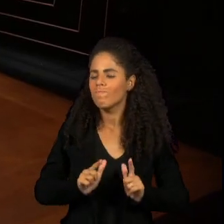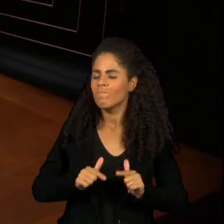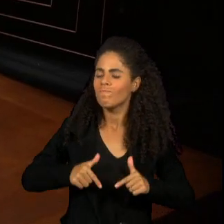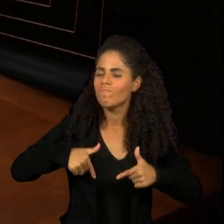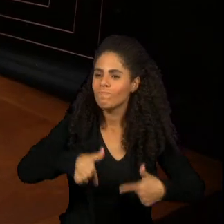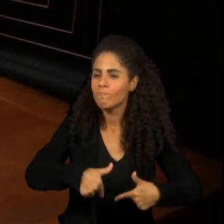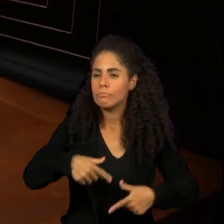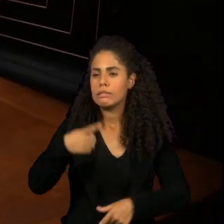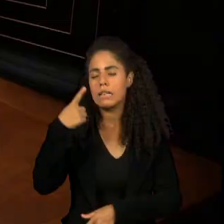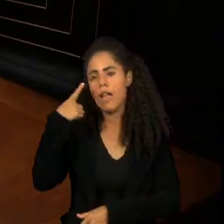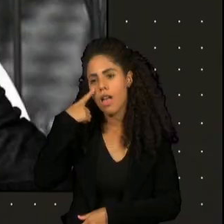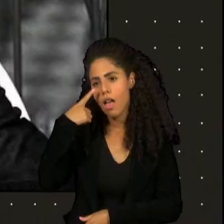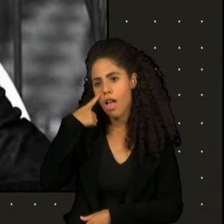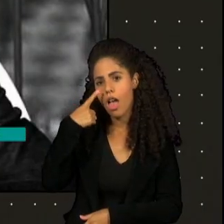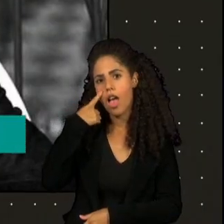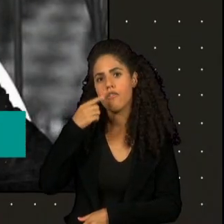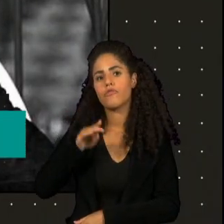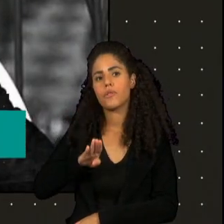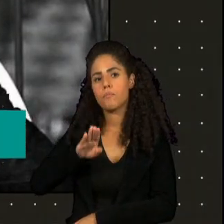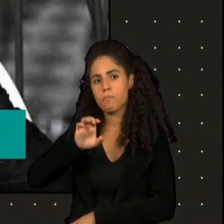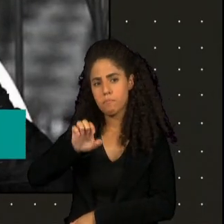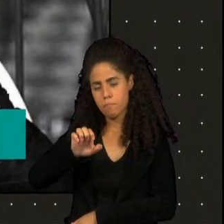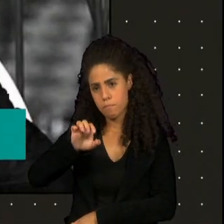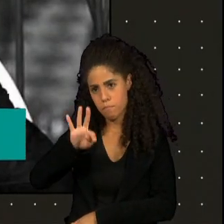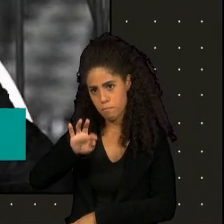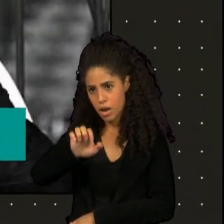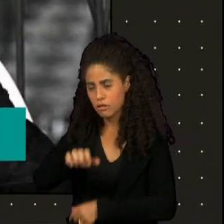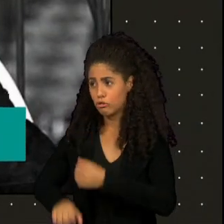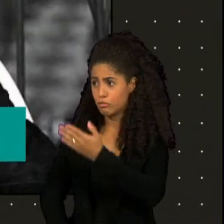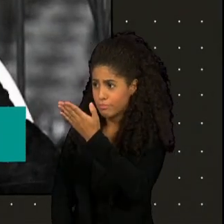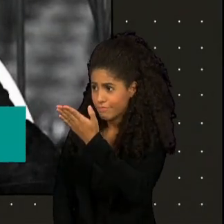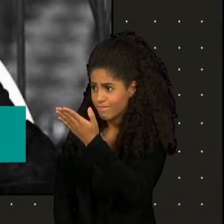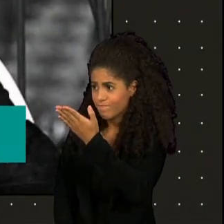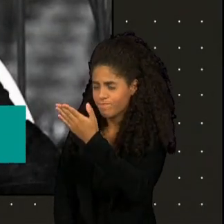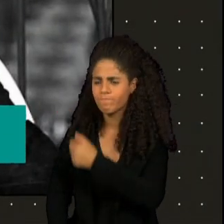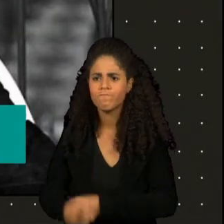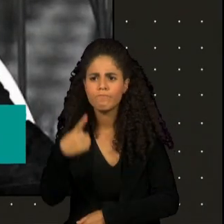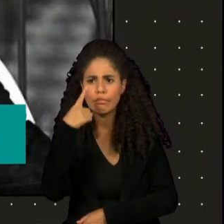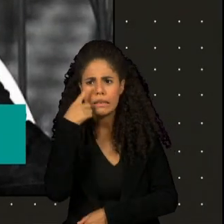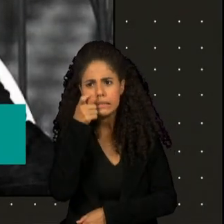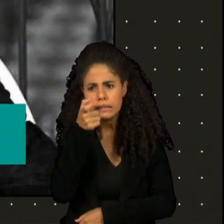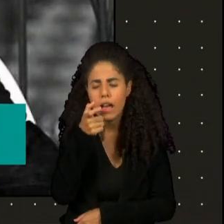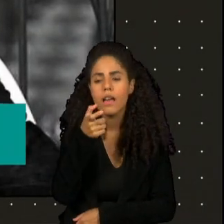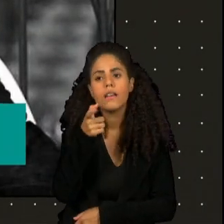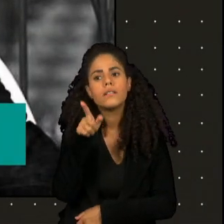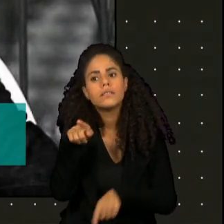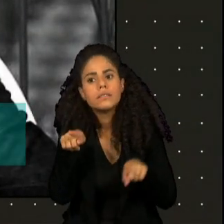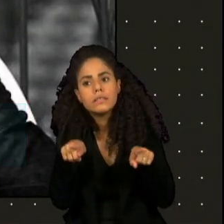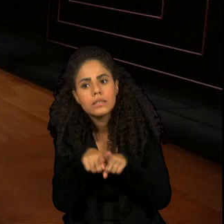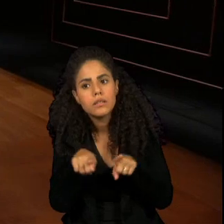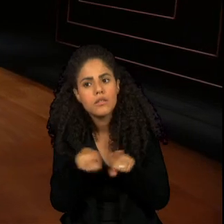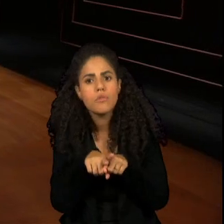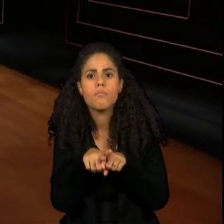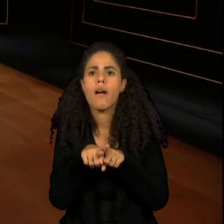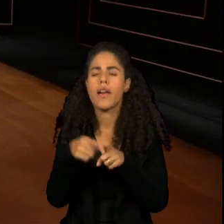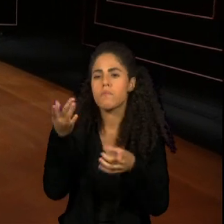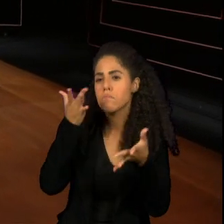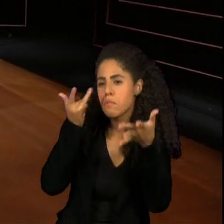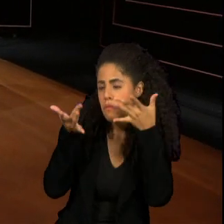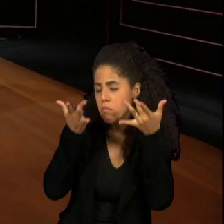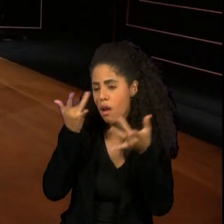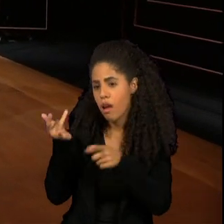vindo, inclusive, a Beth Coelho aqui com vocês, eu achei interessante, porque ela tem essa formação também dos dois, né?